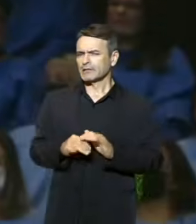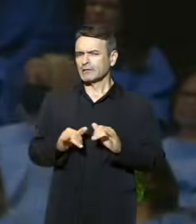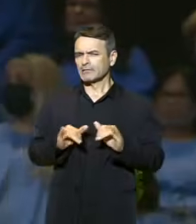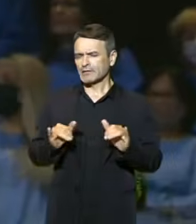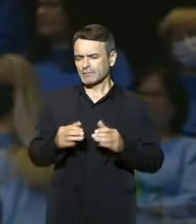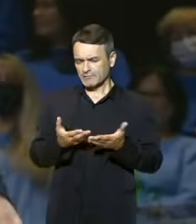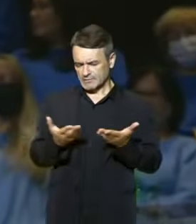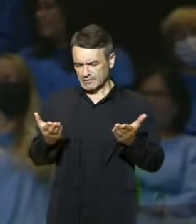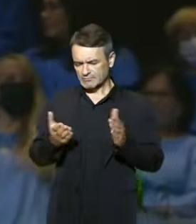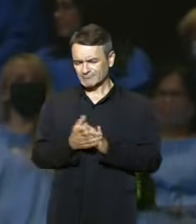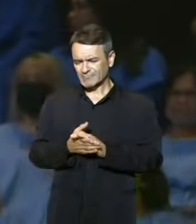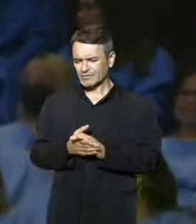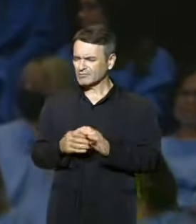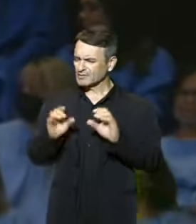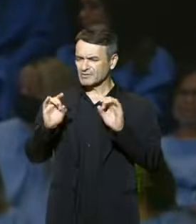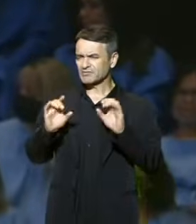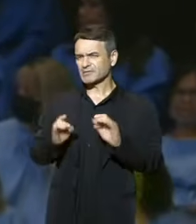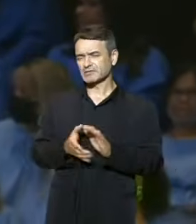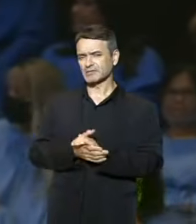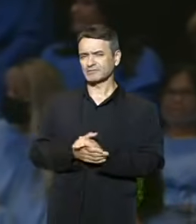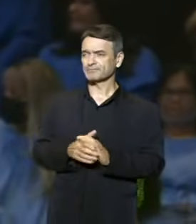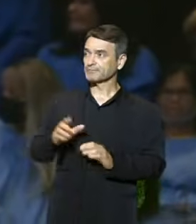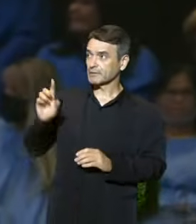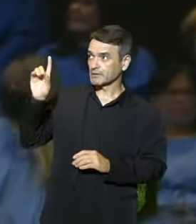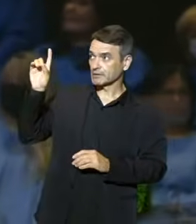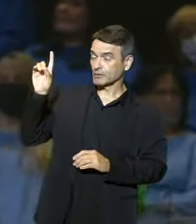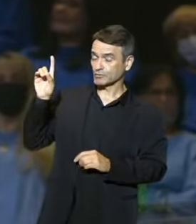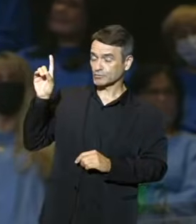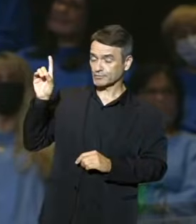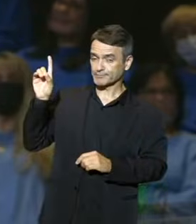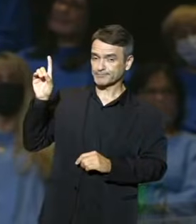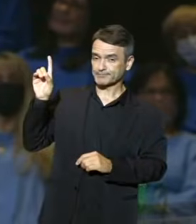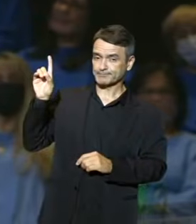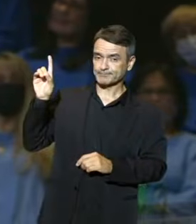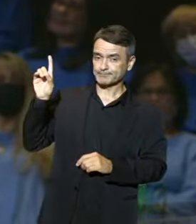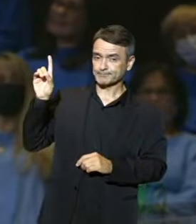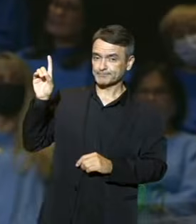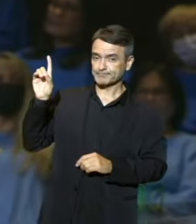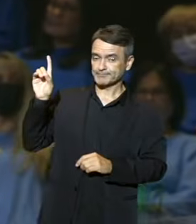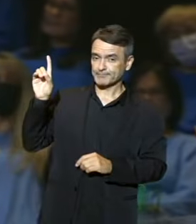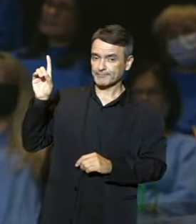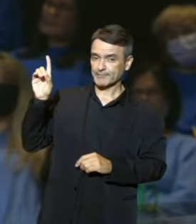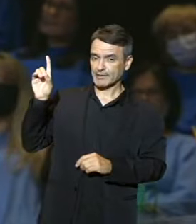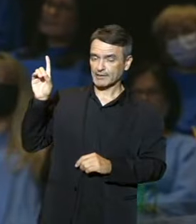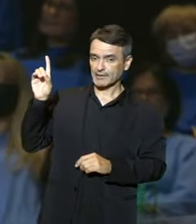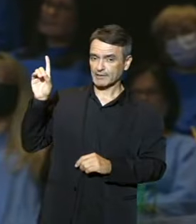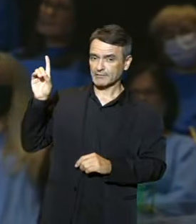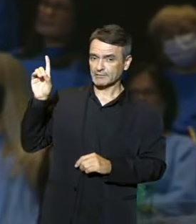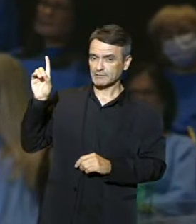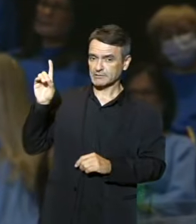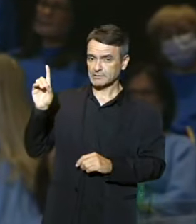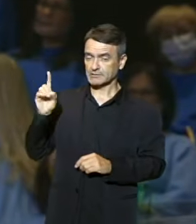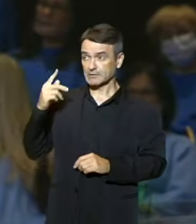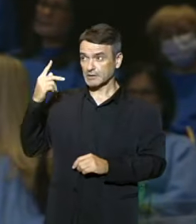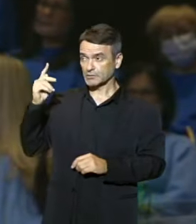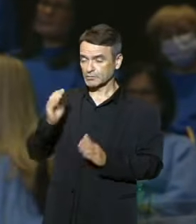extraordinário. Deus registra na sua